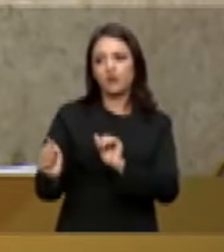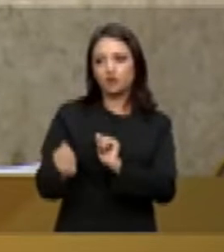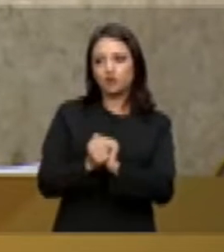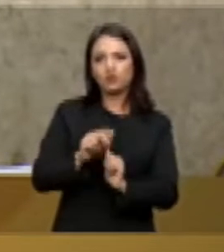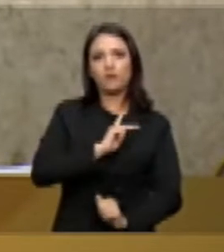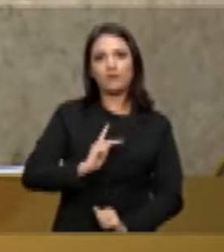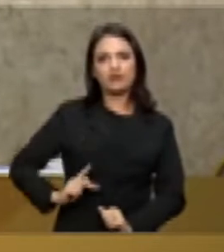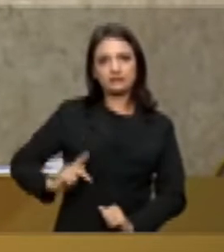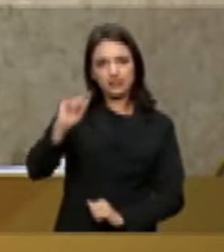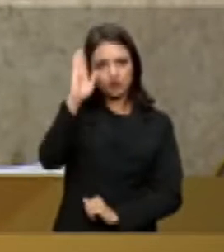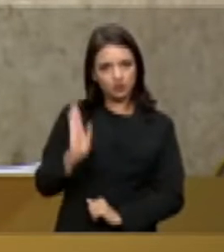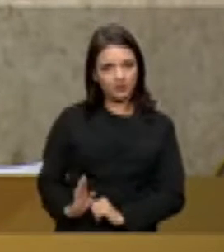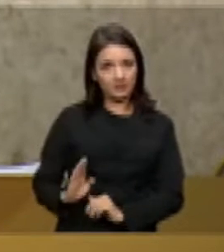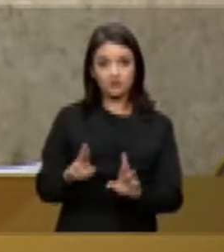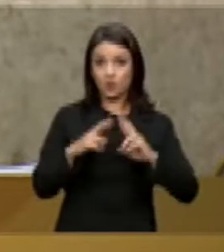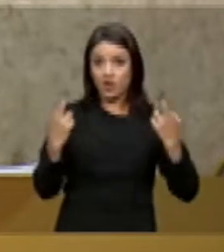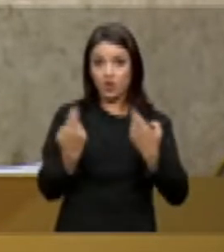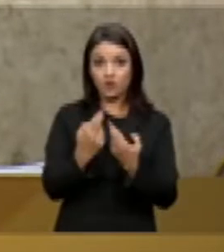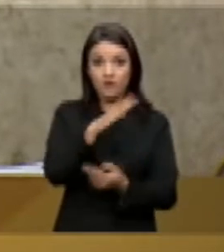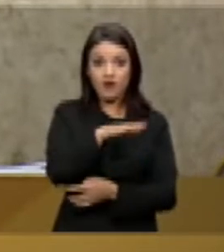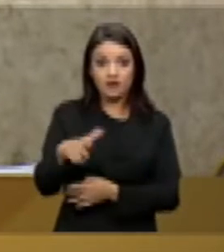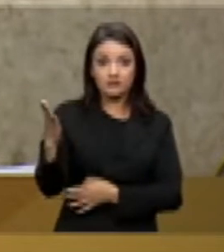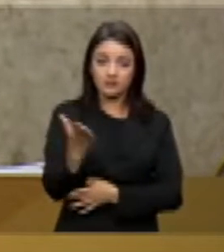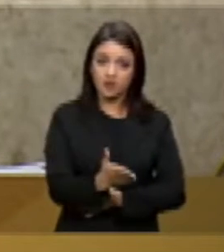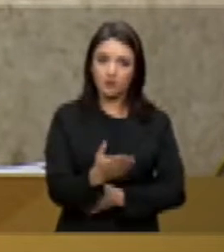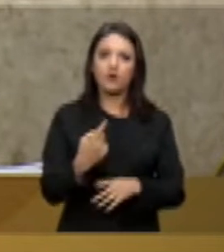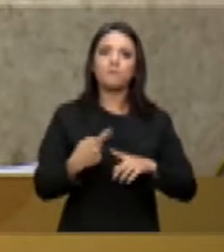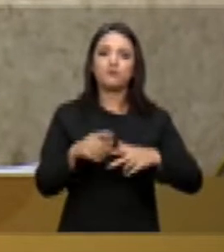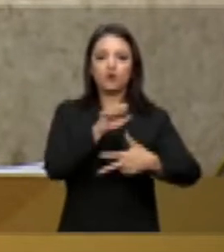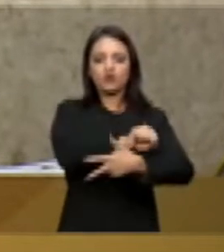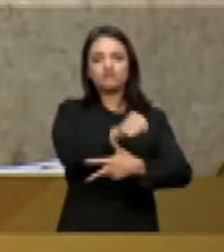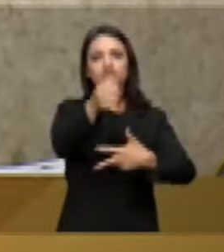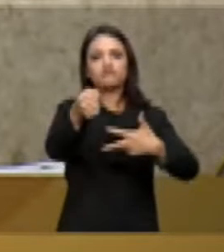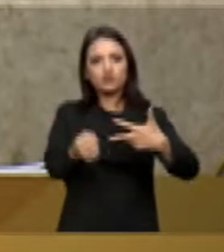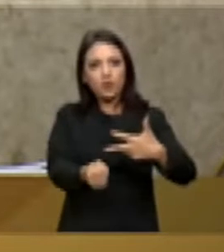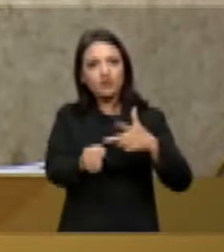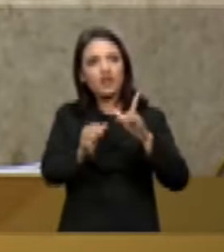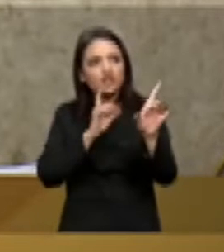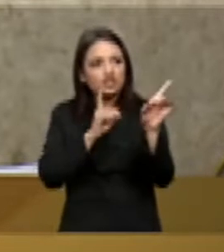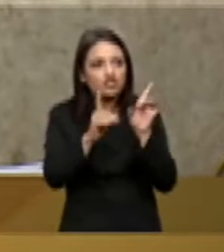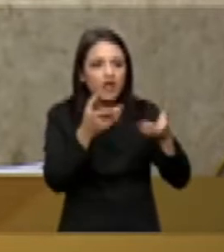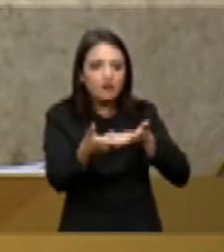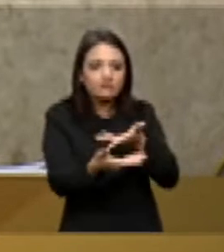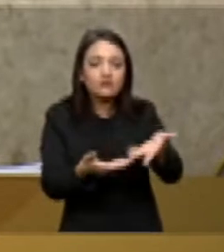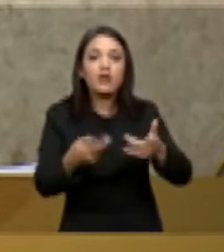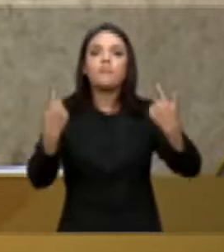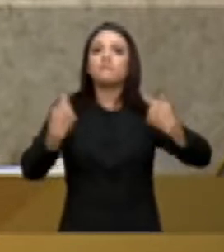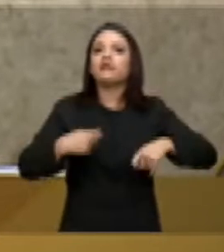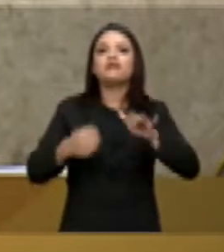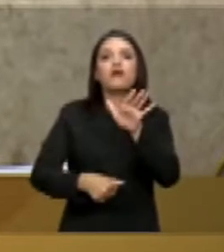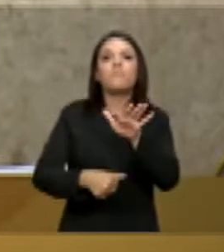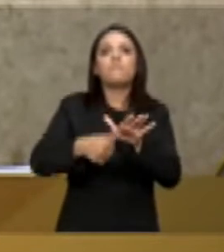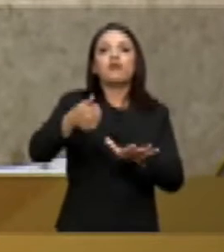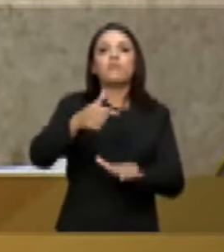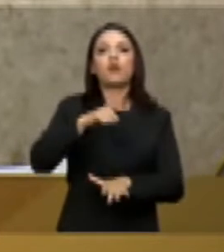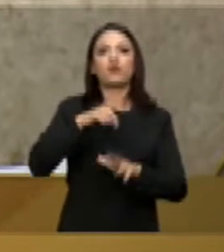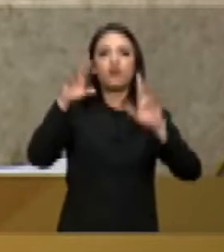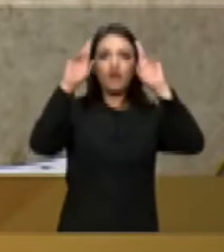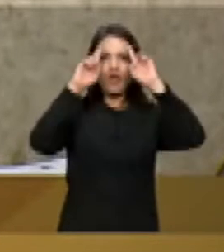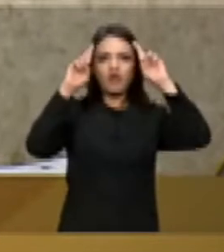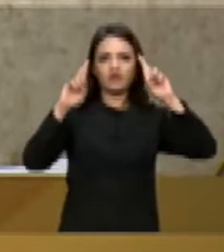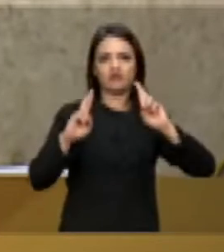O pressuposto do diálogo entre os poderes é o respeito mútuo entre